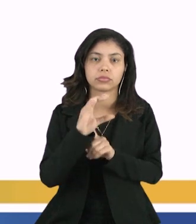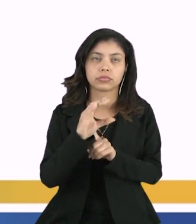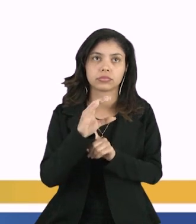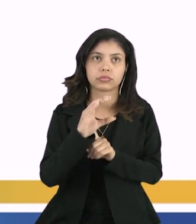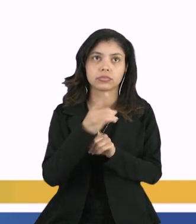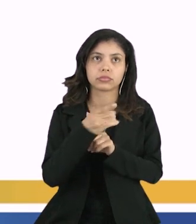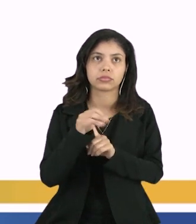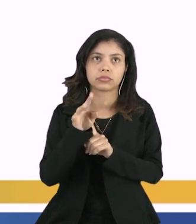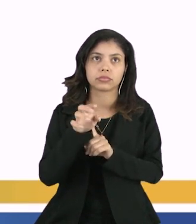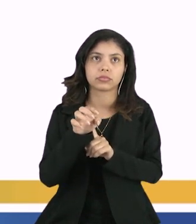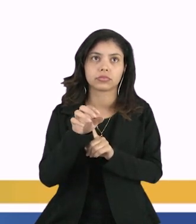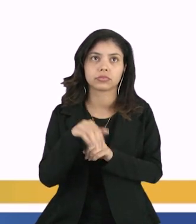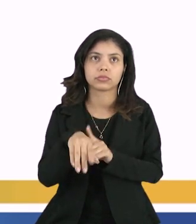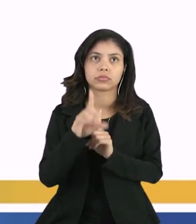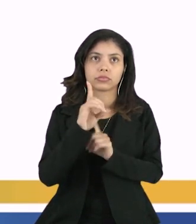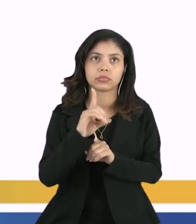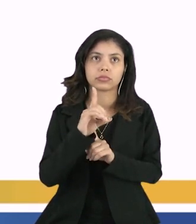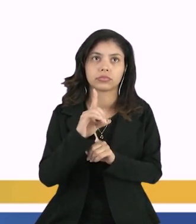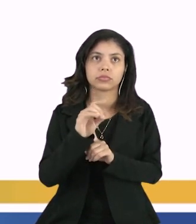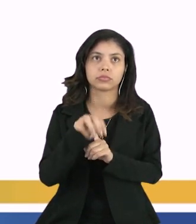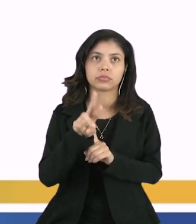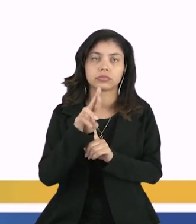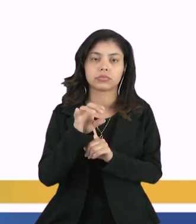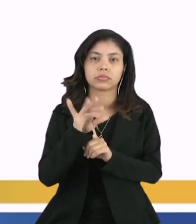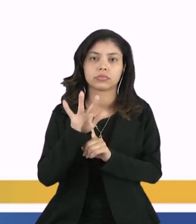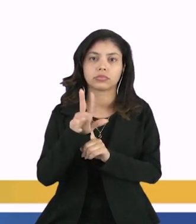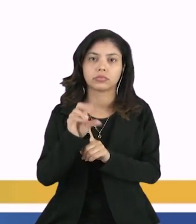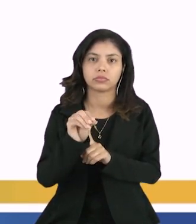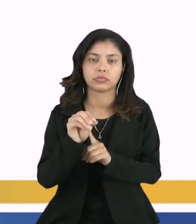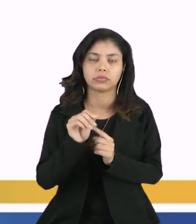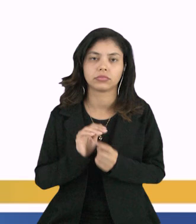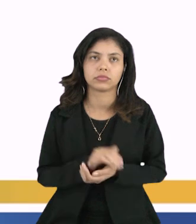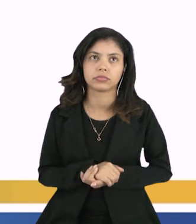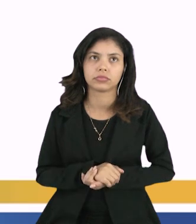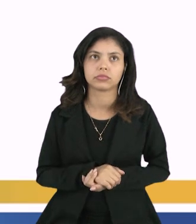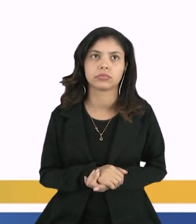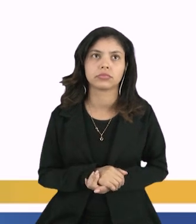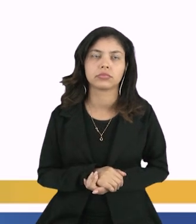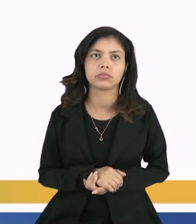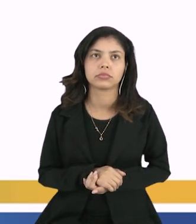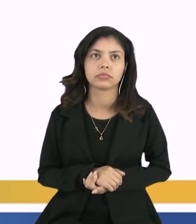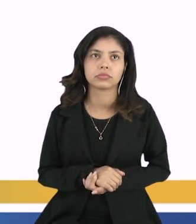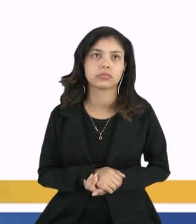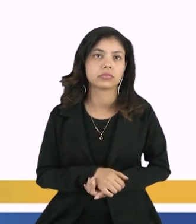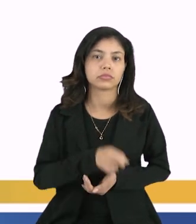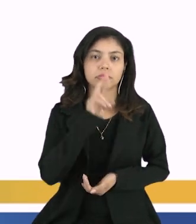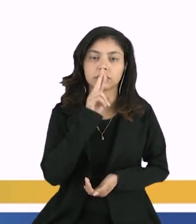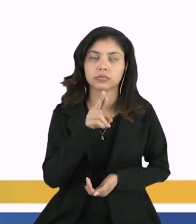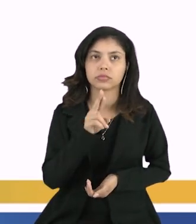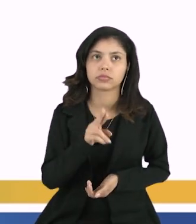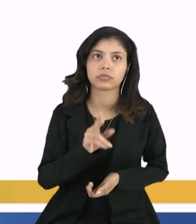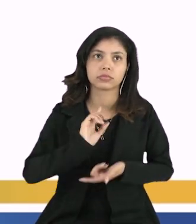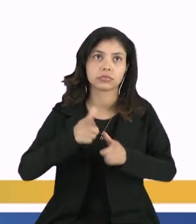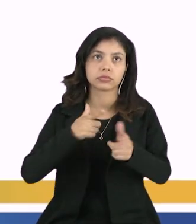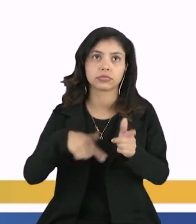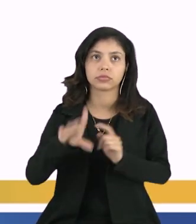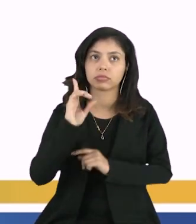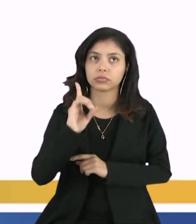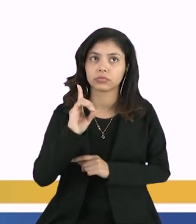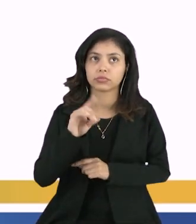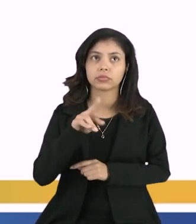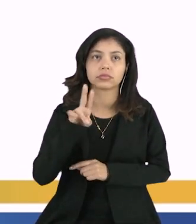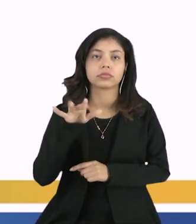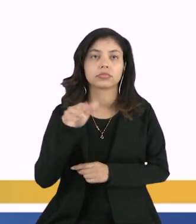chula, C, shot e D, mar abaixo, né? Então, se você respondeu a alternativa D,